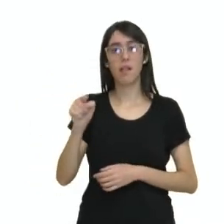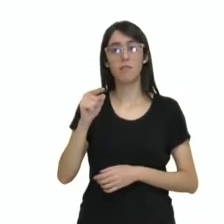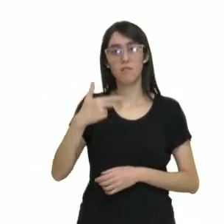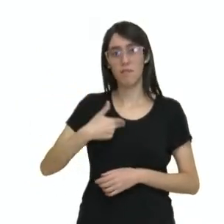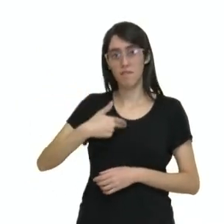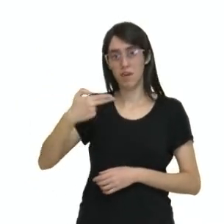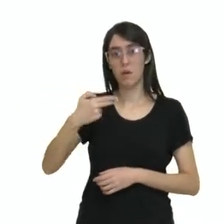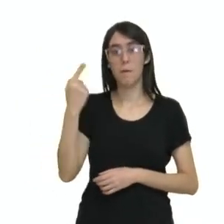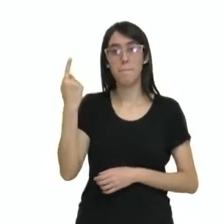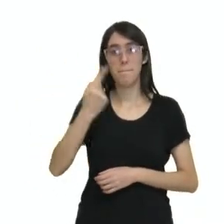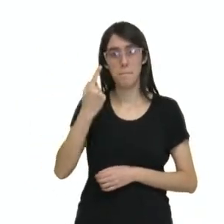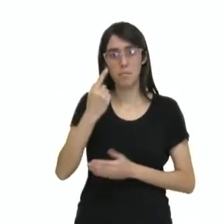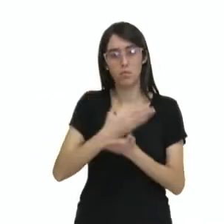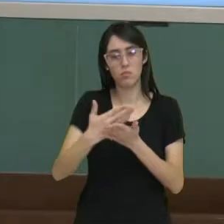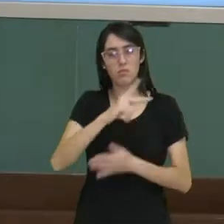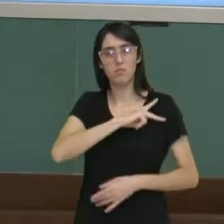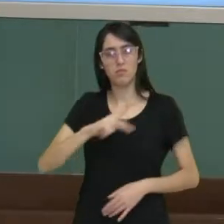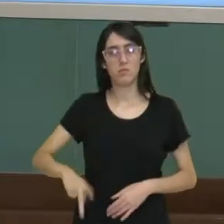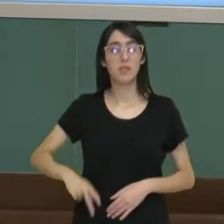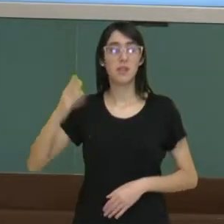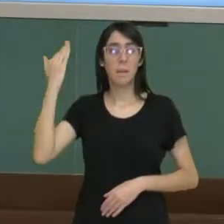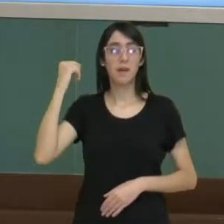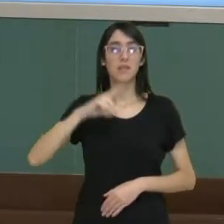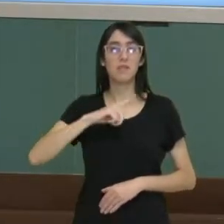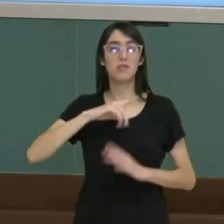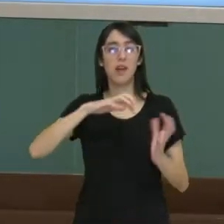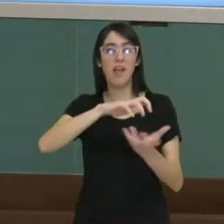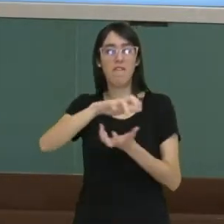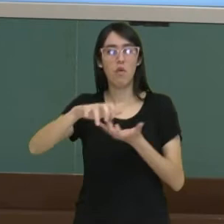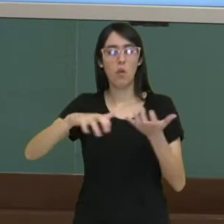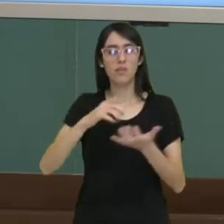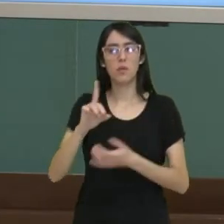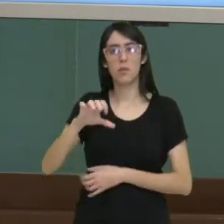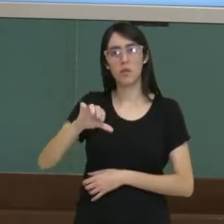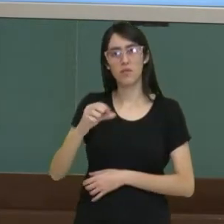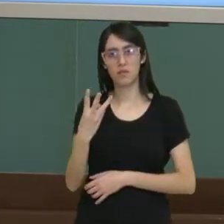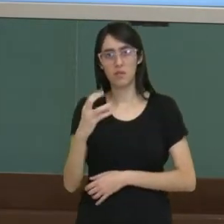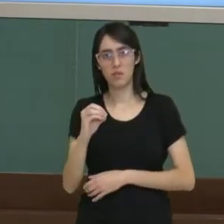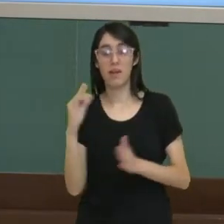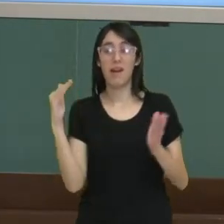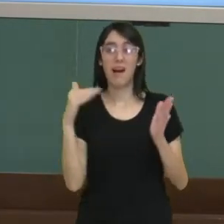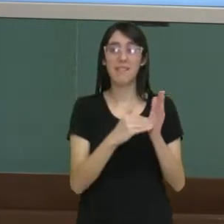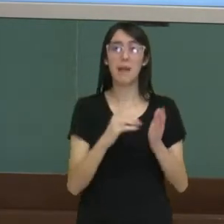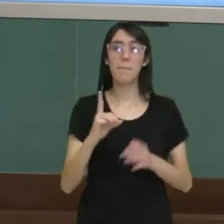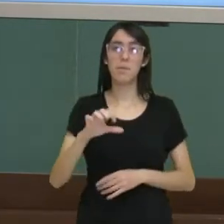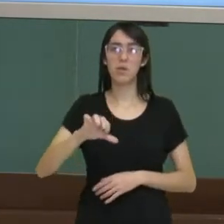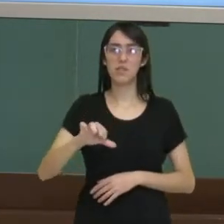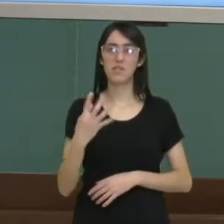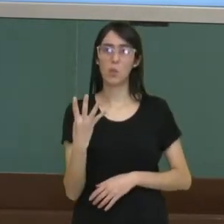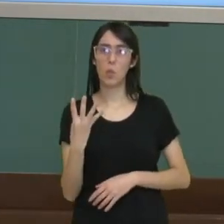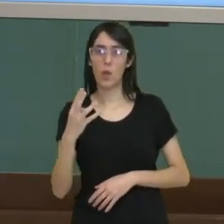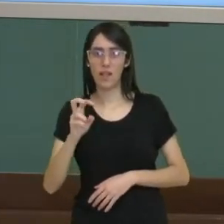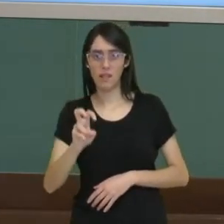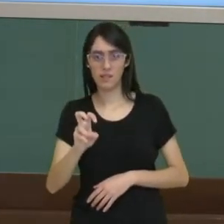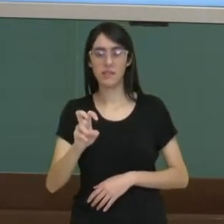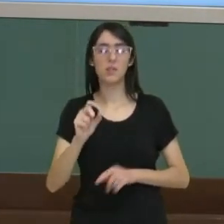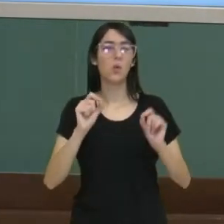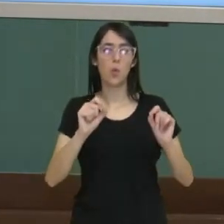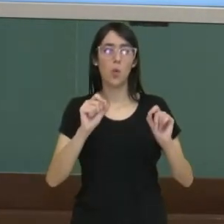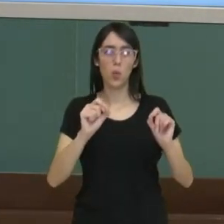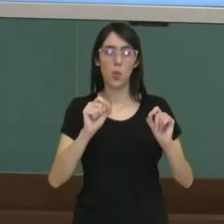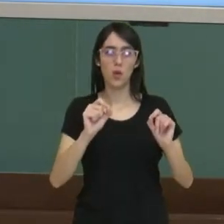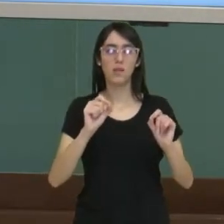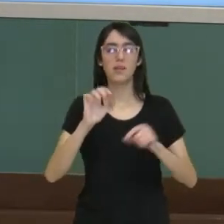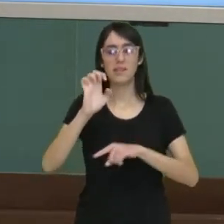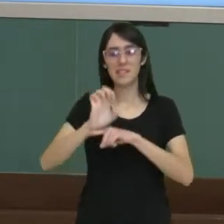a chamada Revolução de 1930, até 1945, que a gente chama do fim do tal do